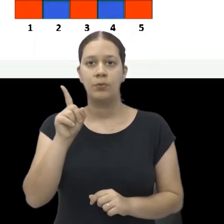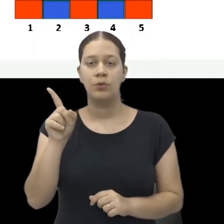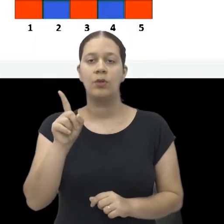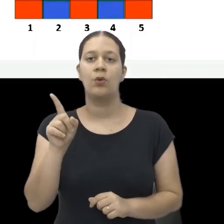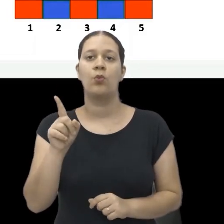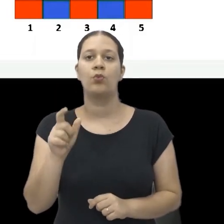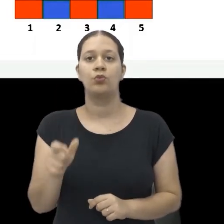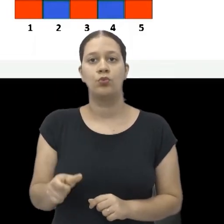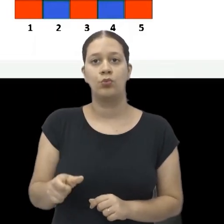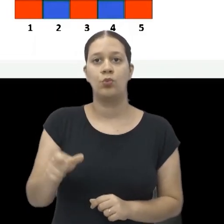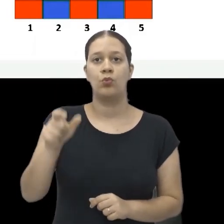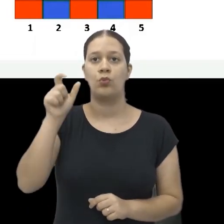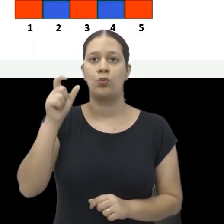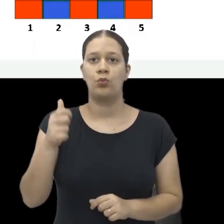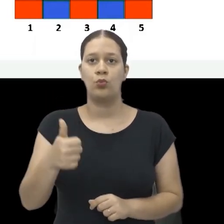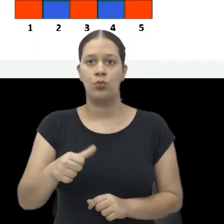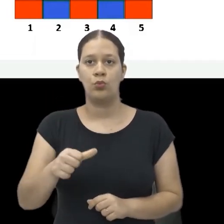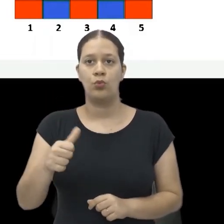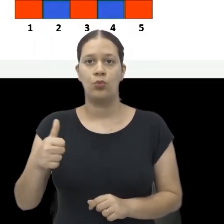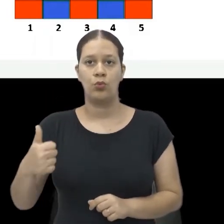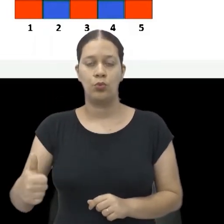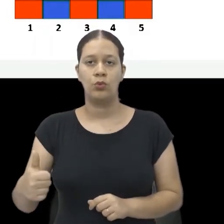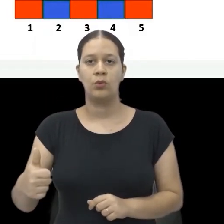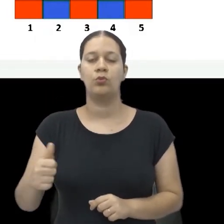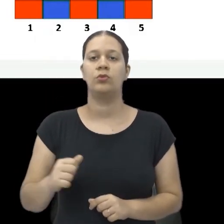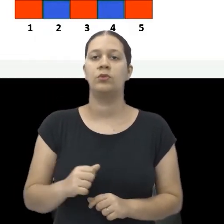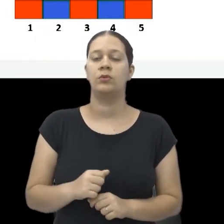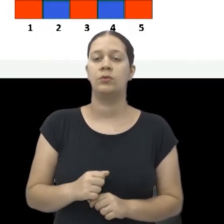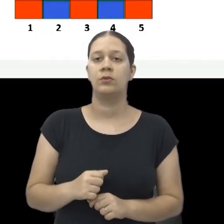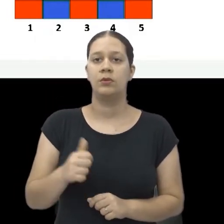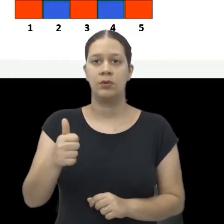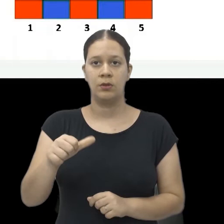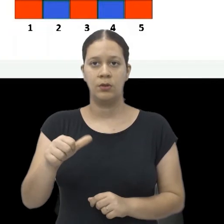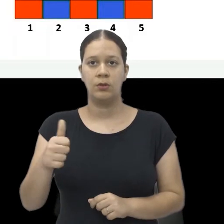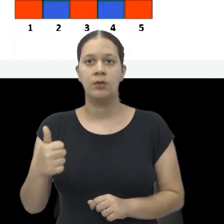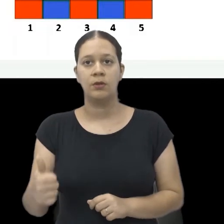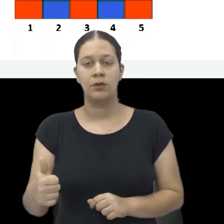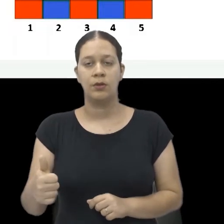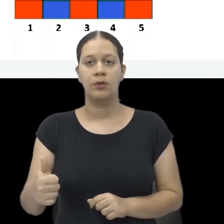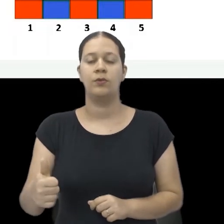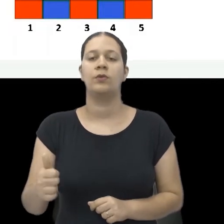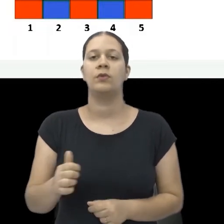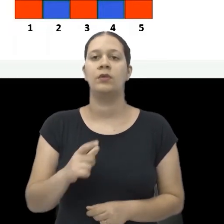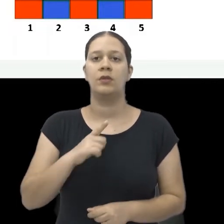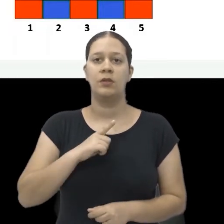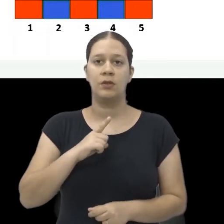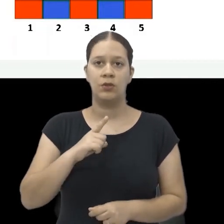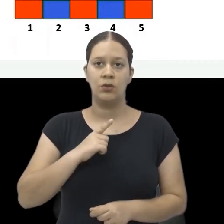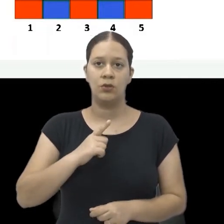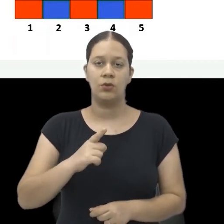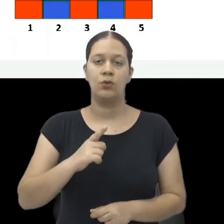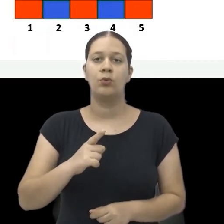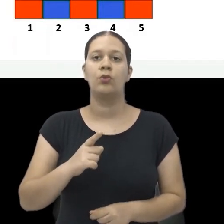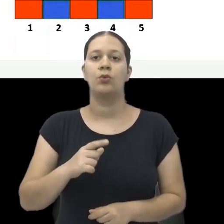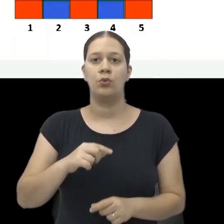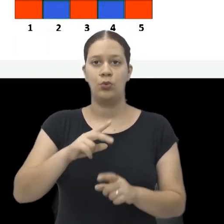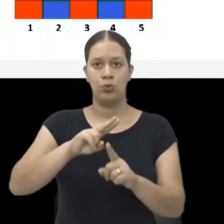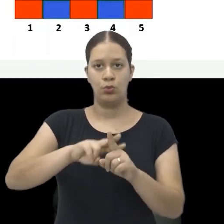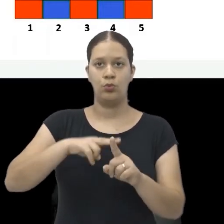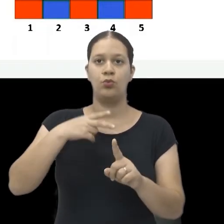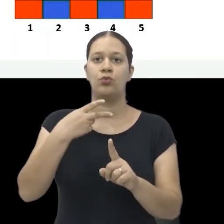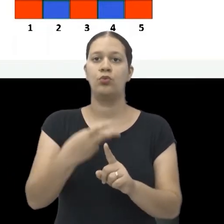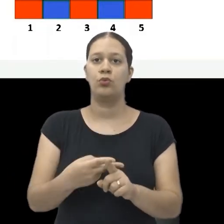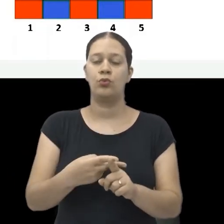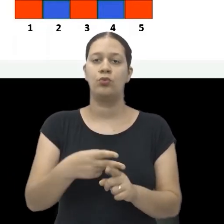11, então na coluna 11, ou 11ª coluna, ou 11º termo, eu vou ter